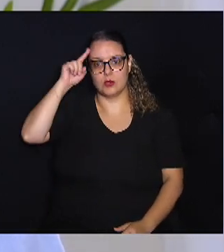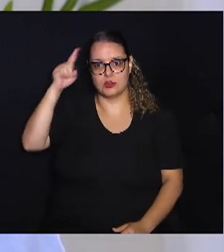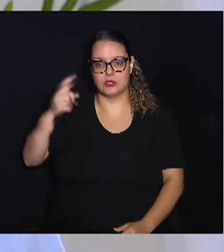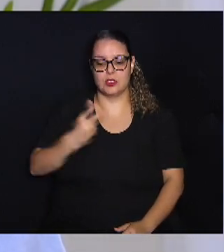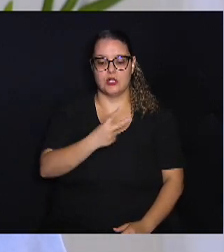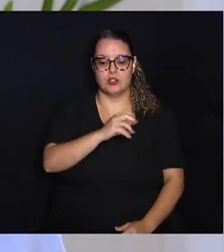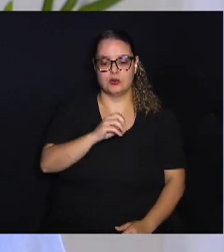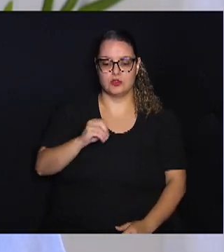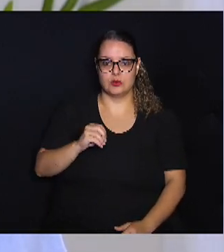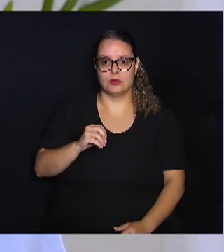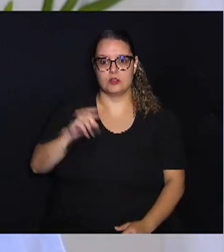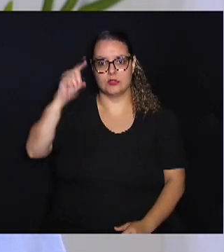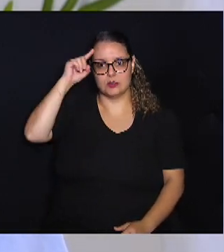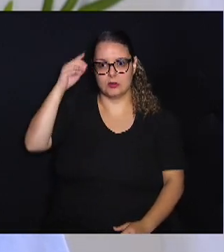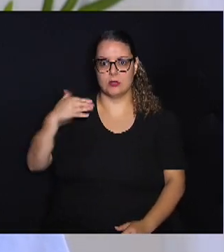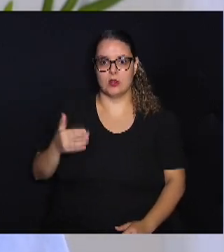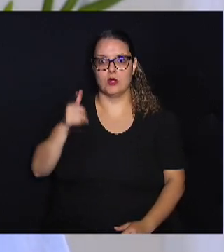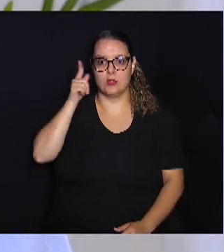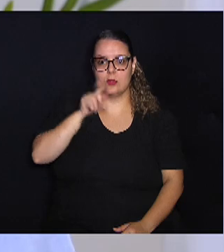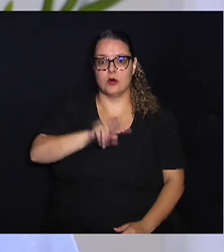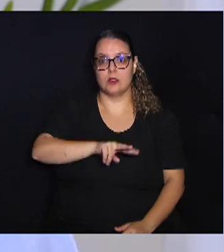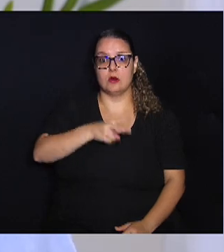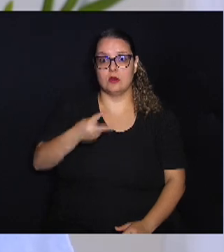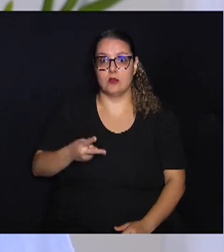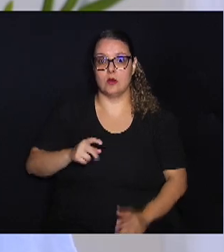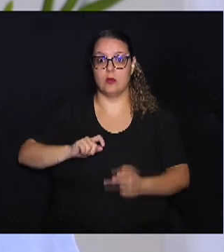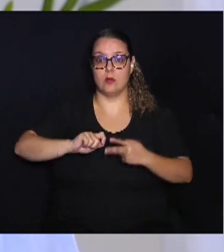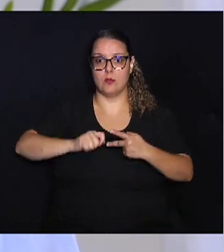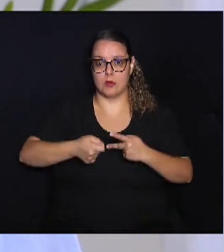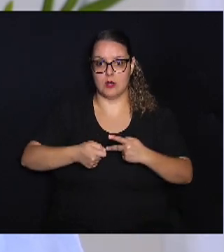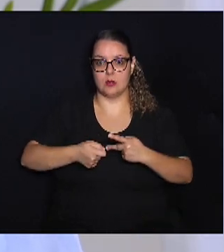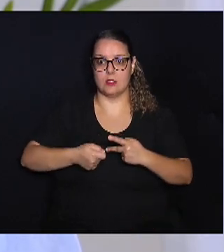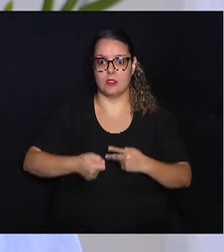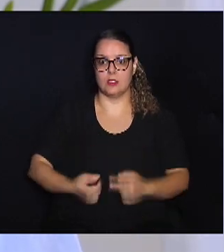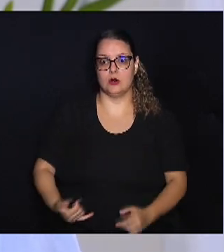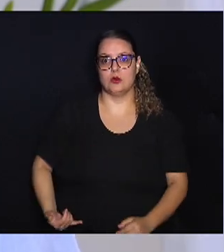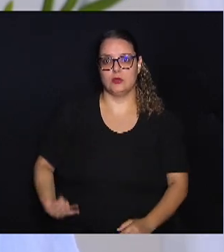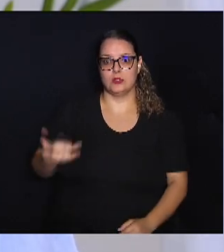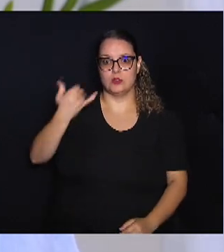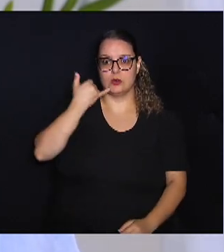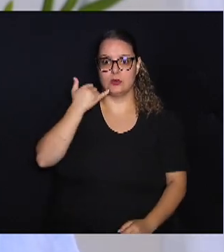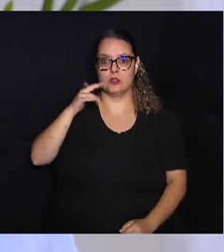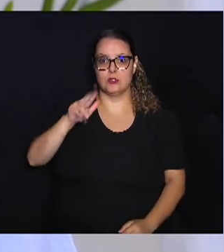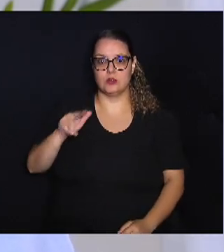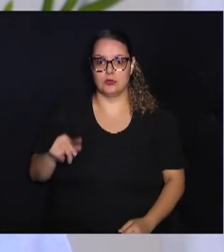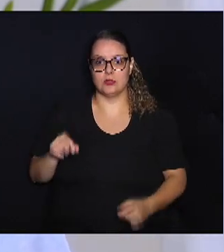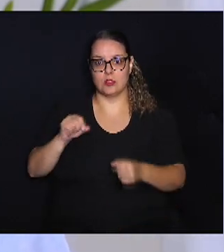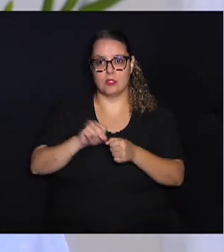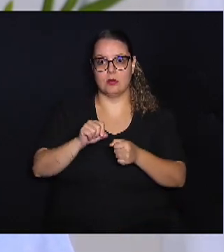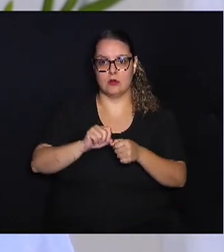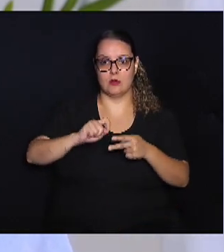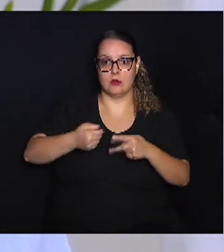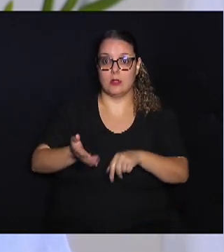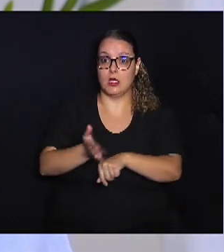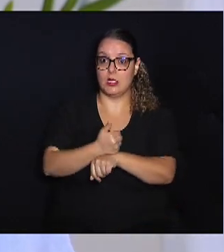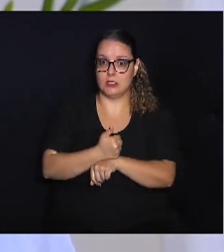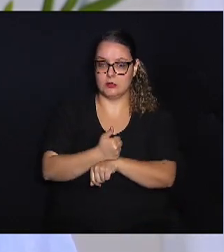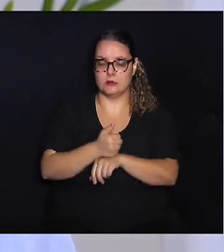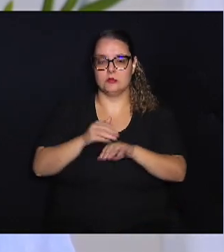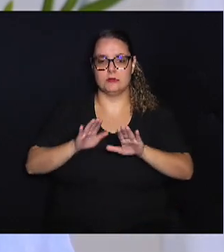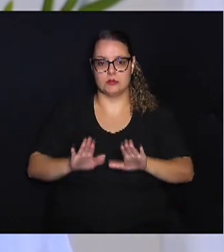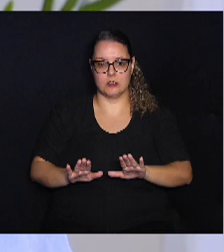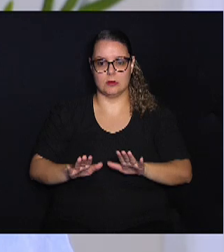uma pessoa consegue transferir, consegue fazer o Pix de um celular que nunca tenha feito o Pix anteriormente.